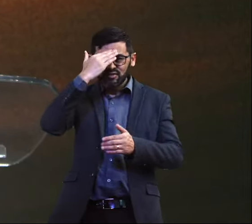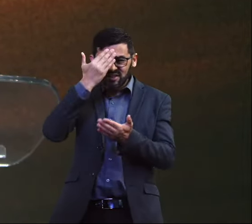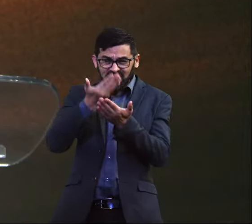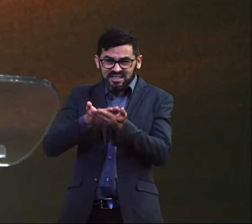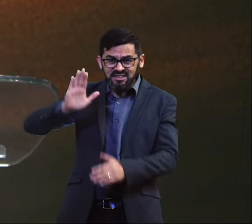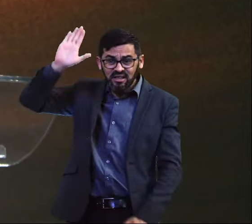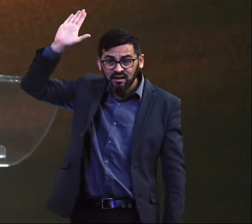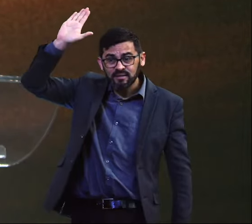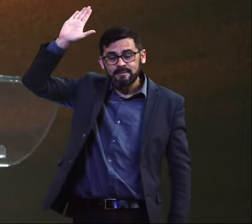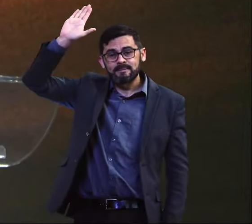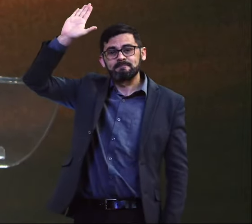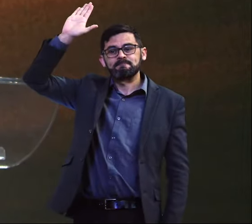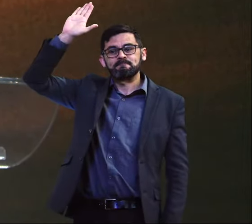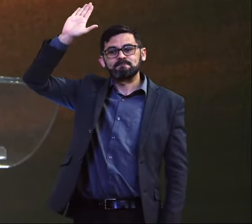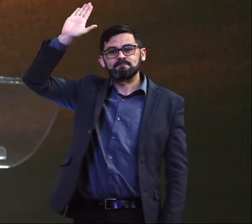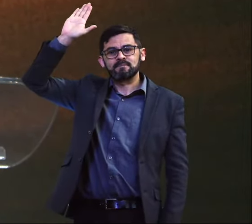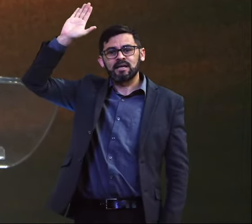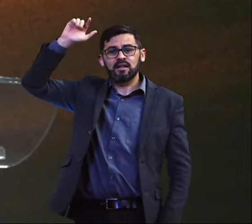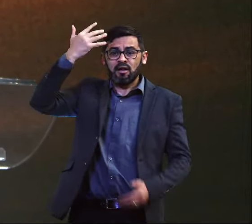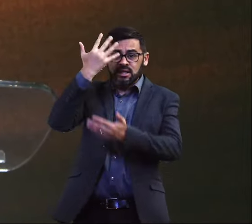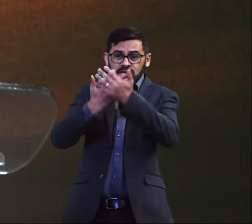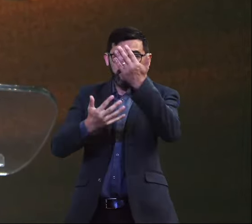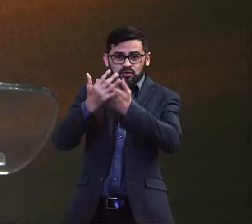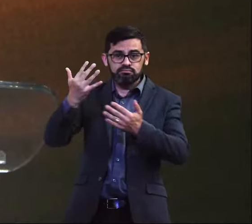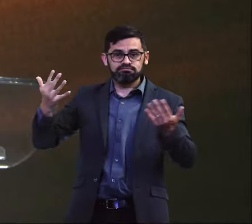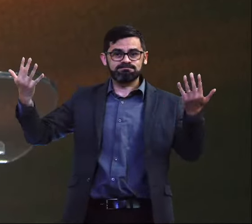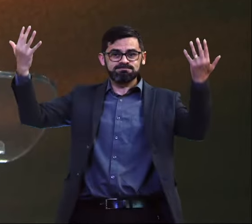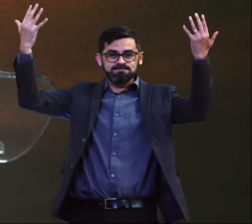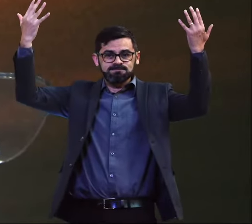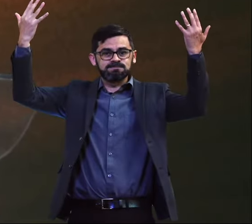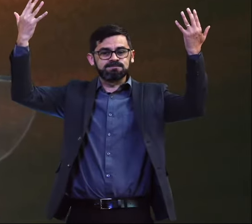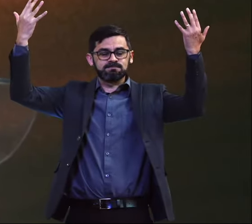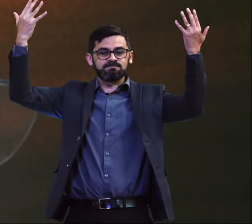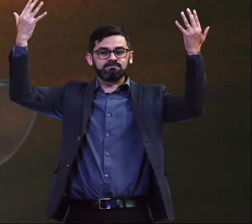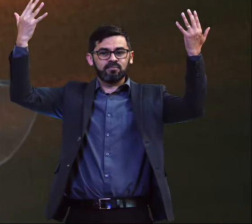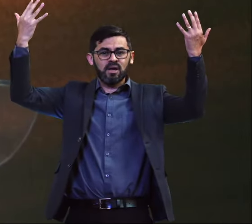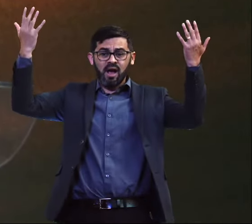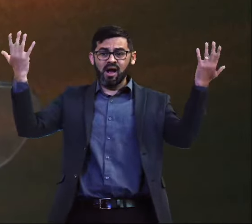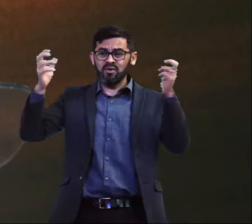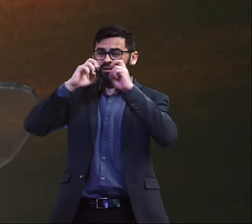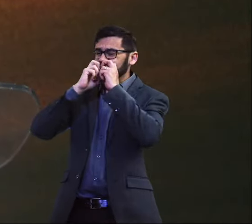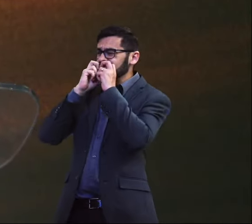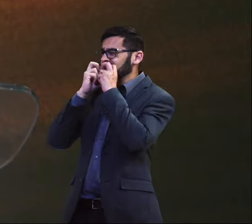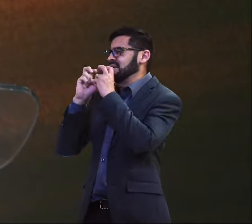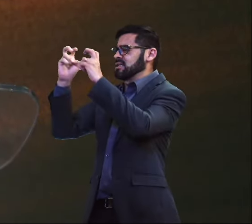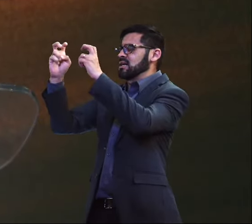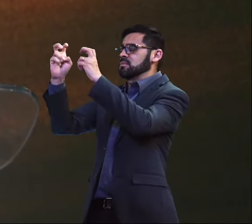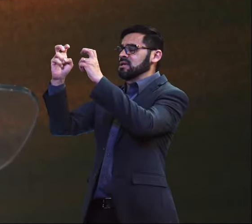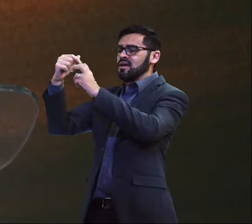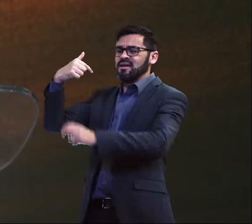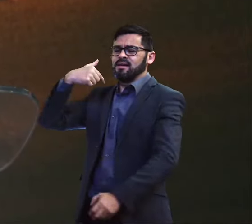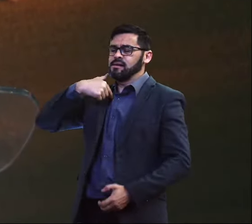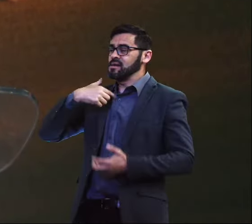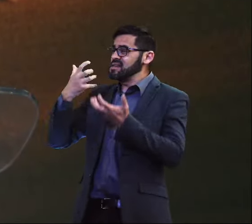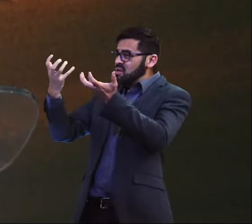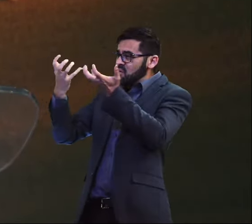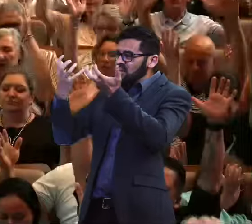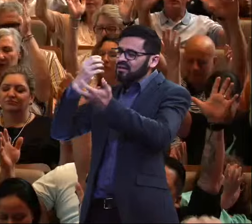creem nisso? Levante as suas mãos para o céu. Clame agora, Deus, eu quero